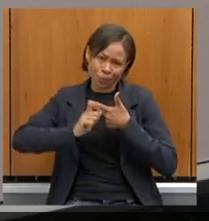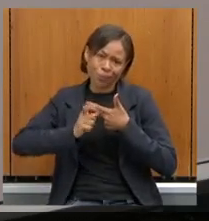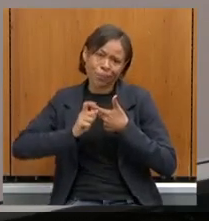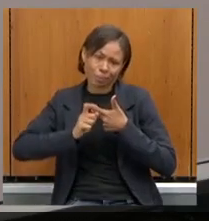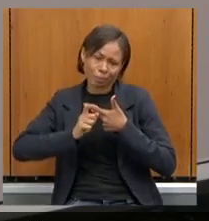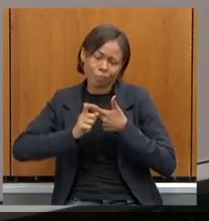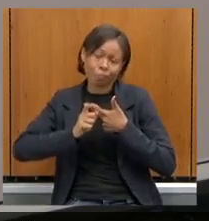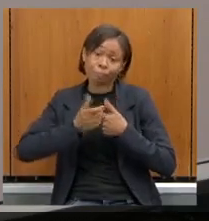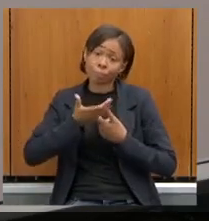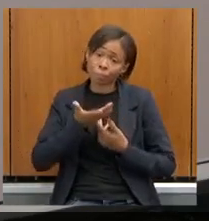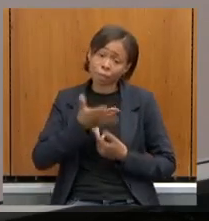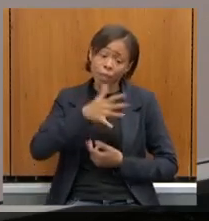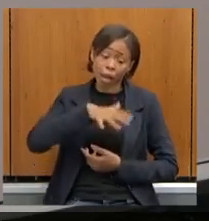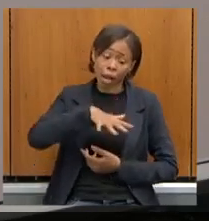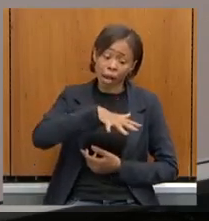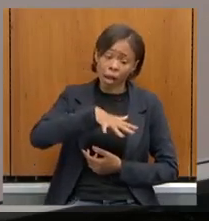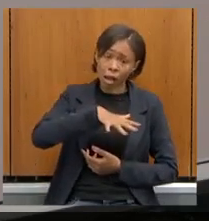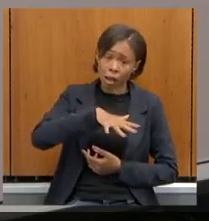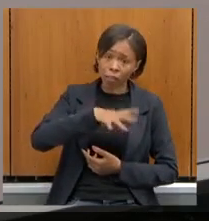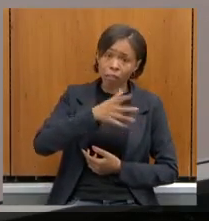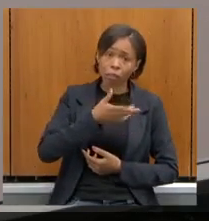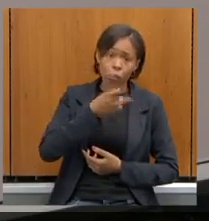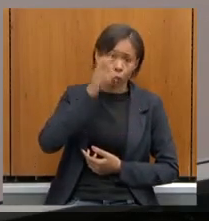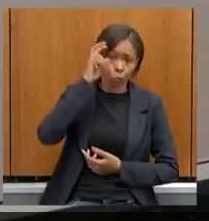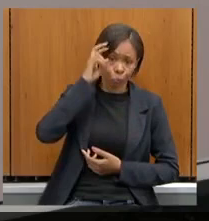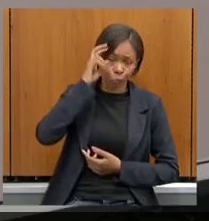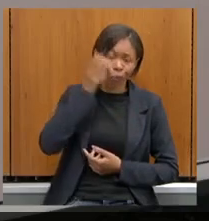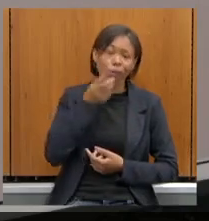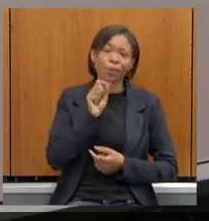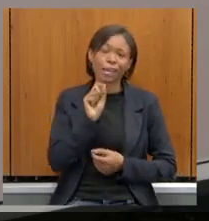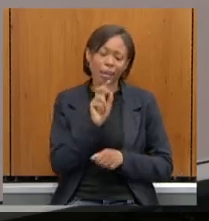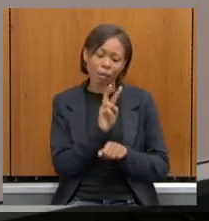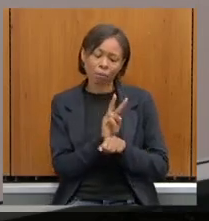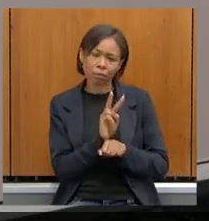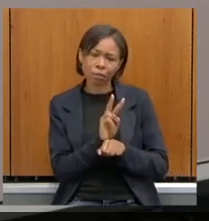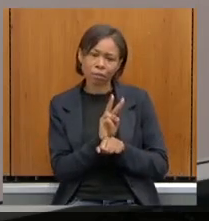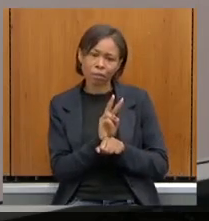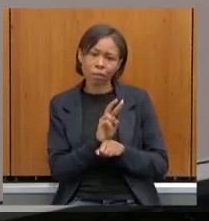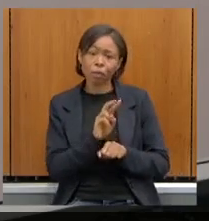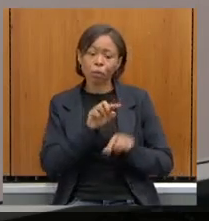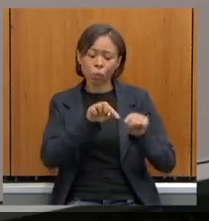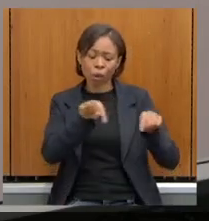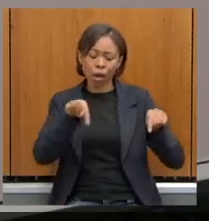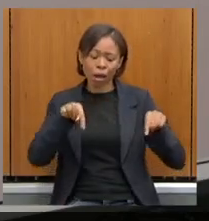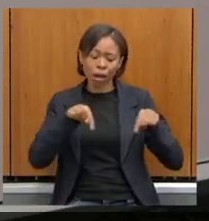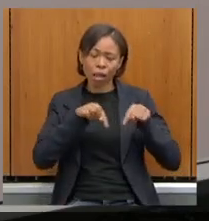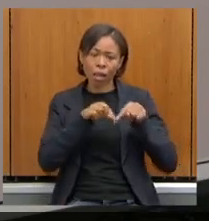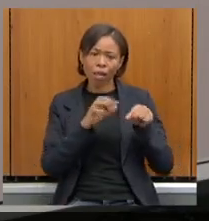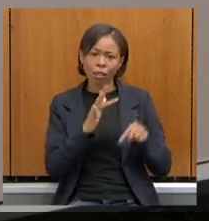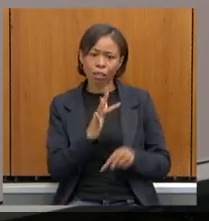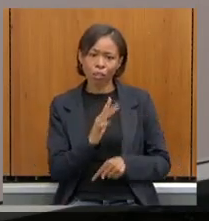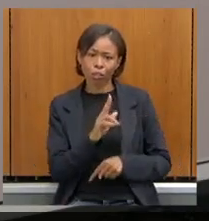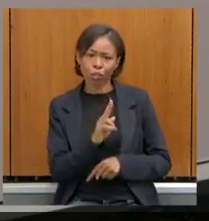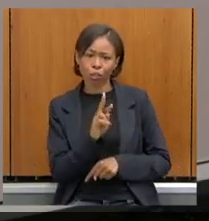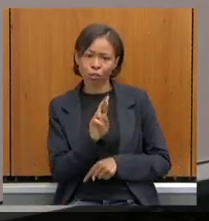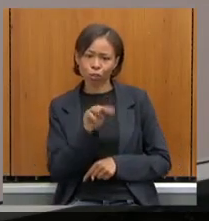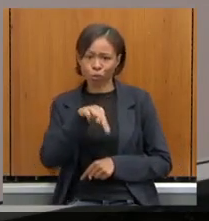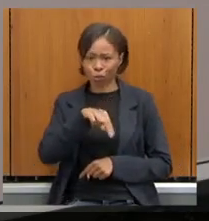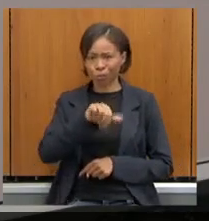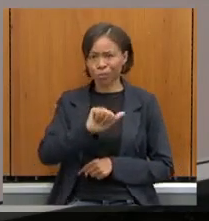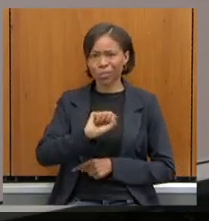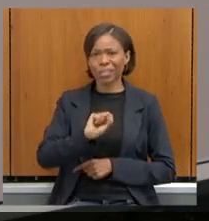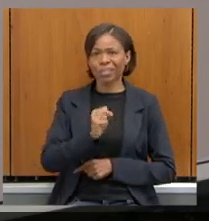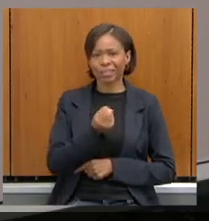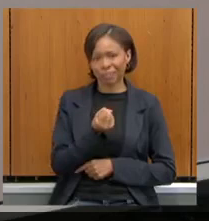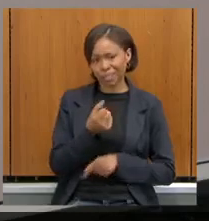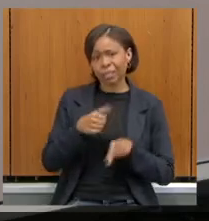recente proteção do Lago de Furnas, como patrimônio histórico do Estado de Minas Gerais, e tantos outros projetos, como